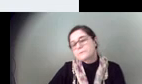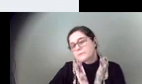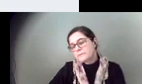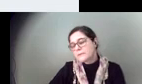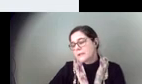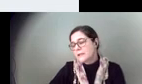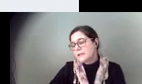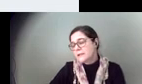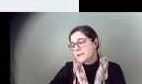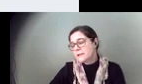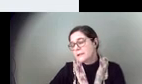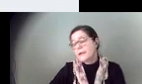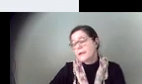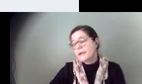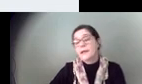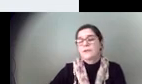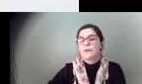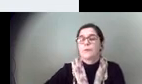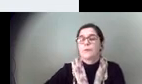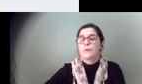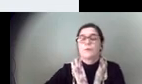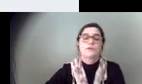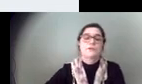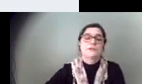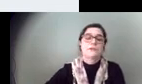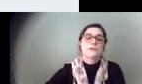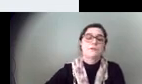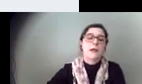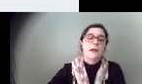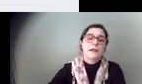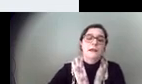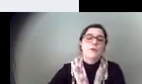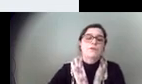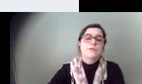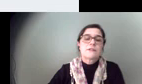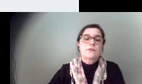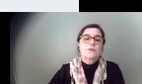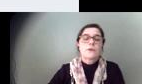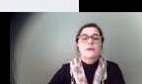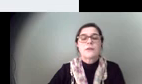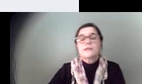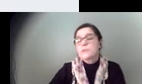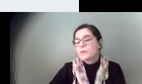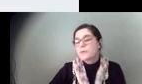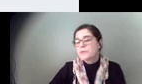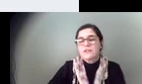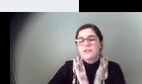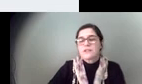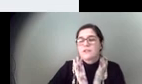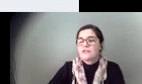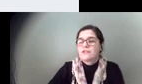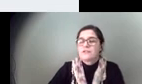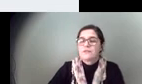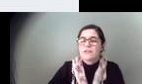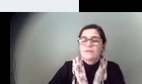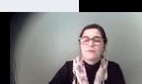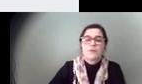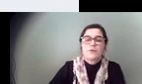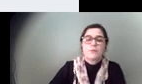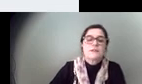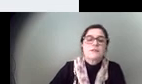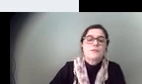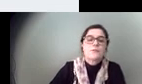sobre a live, né, com o professor Fernando, onde vocês colocaram que as perguntas, praticamente, a gente não